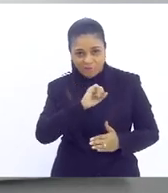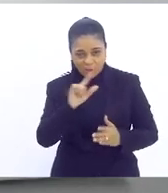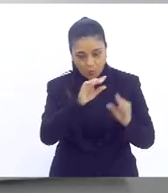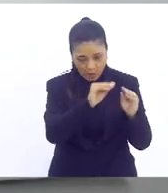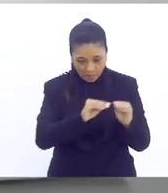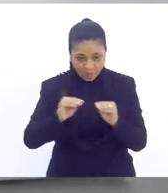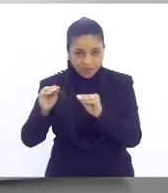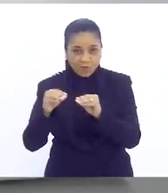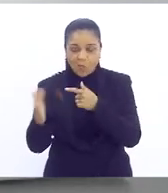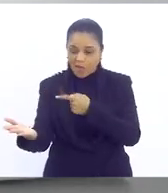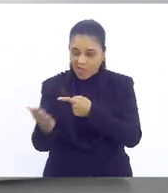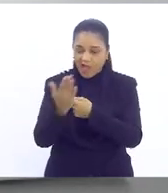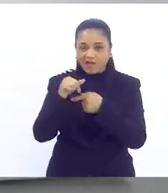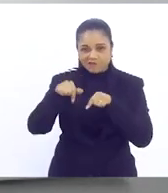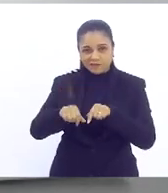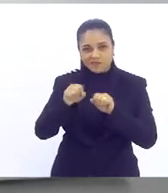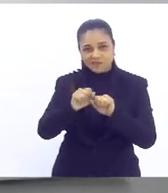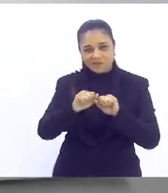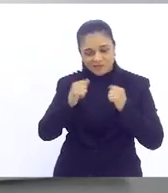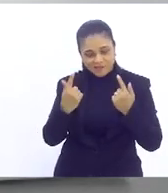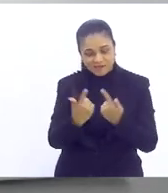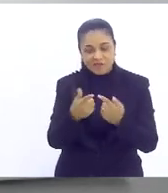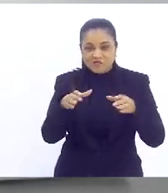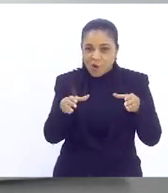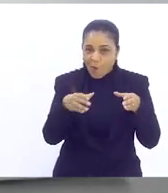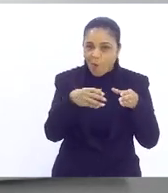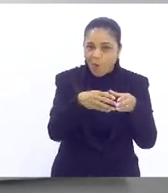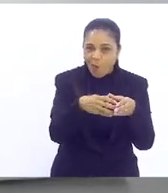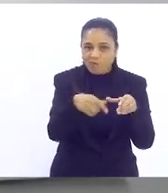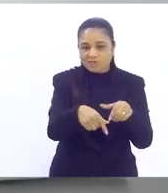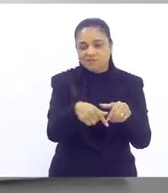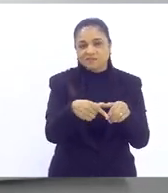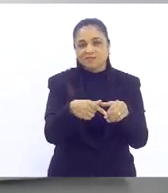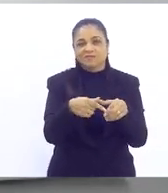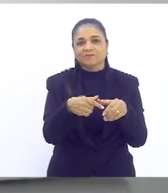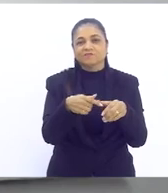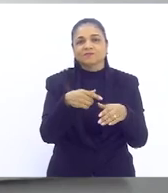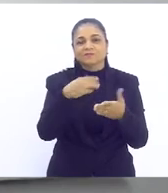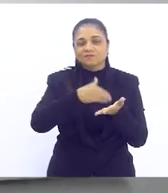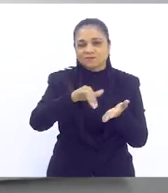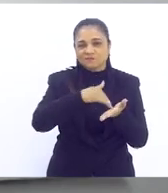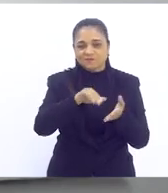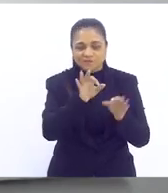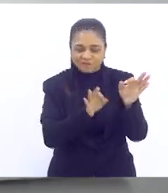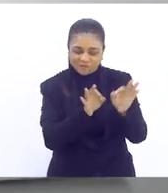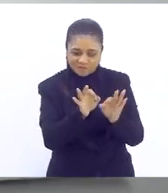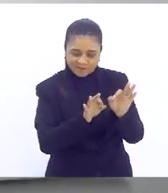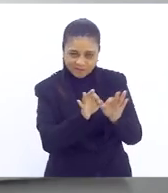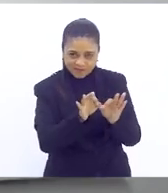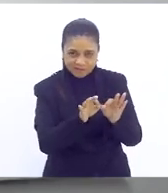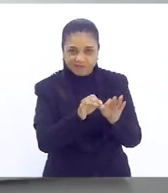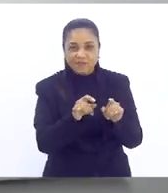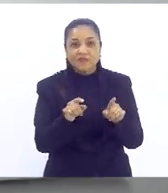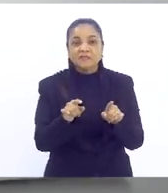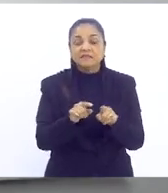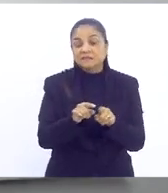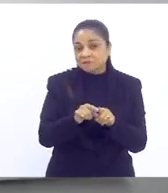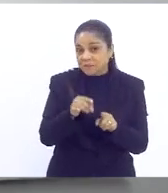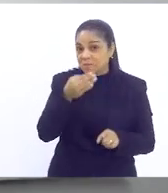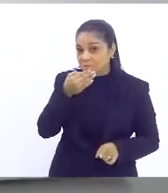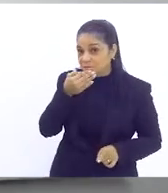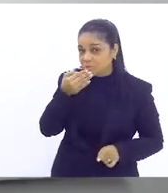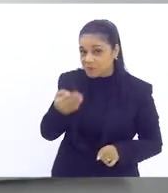ajude muito aqui as comissões da alérgica na Secretaria de planejamento e já pedi